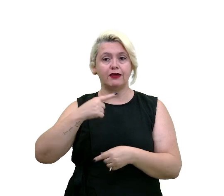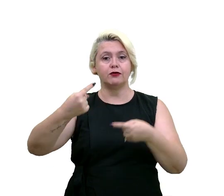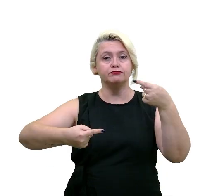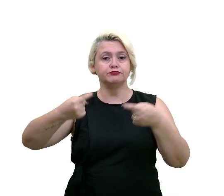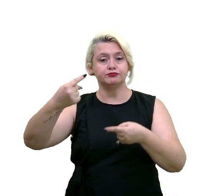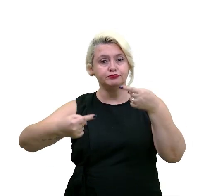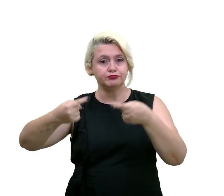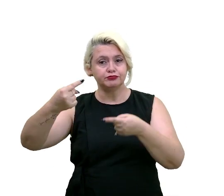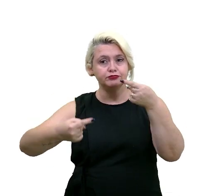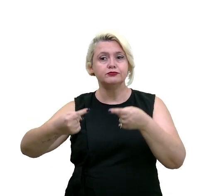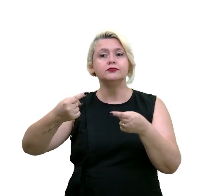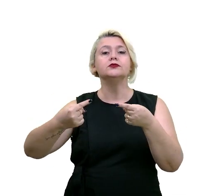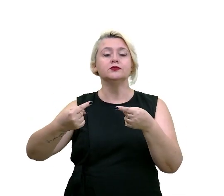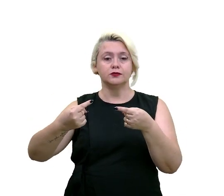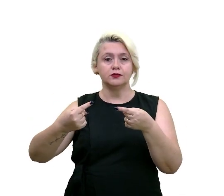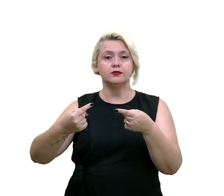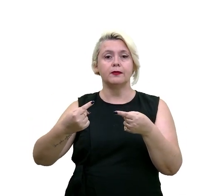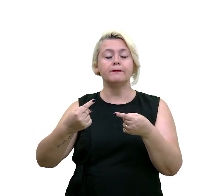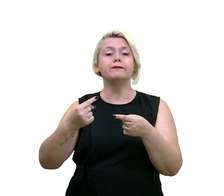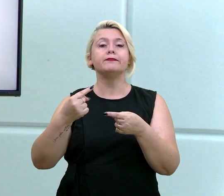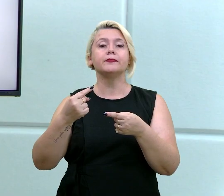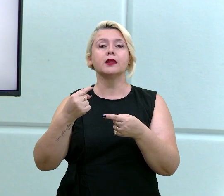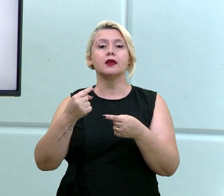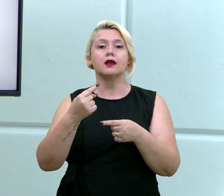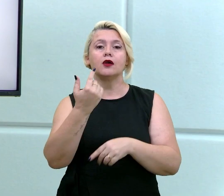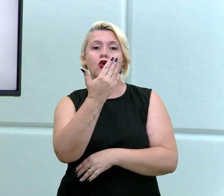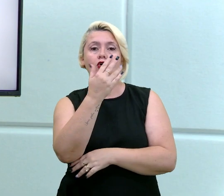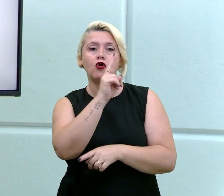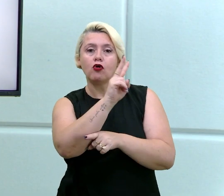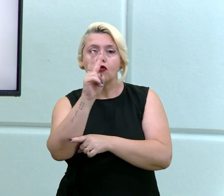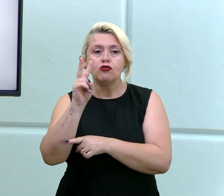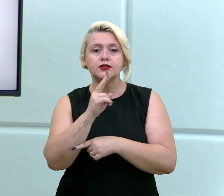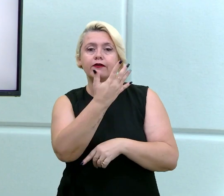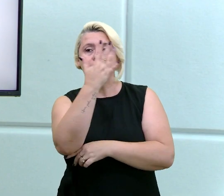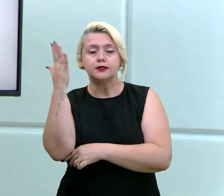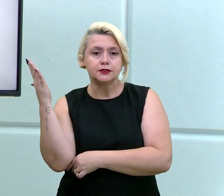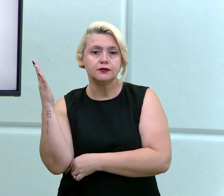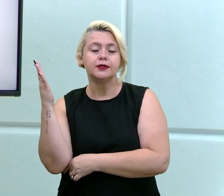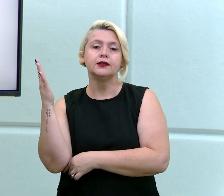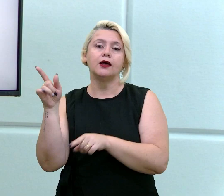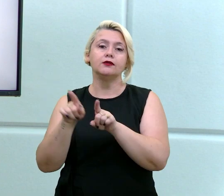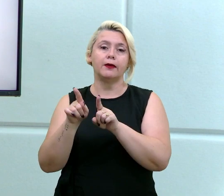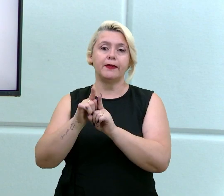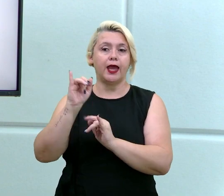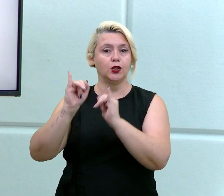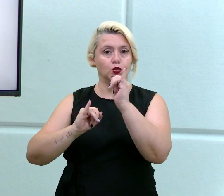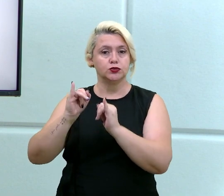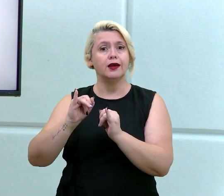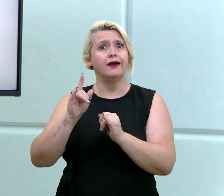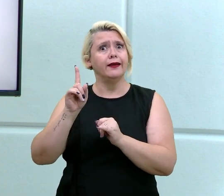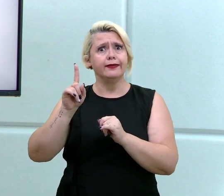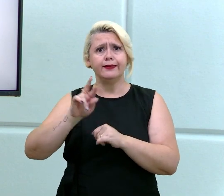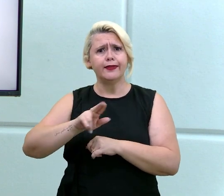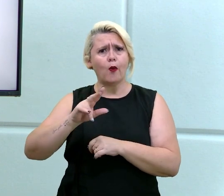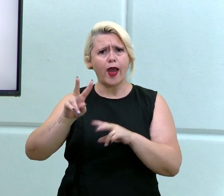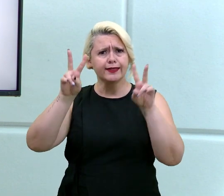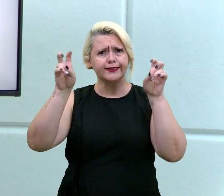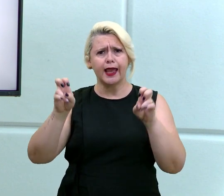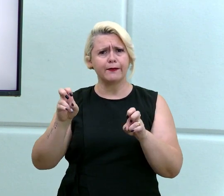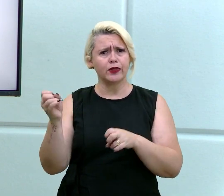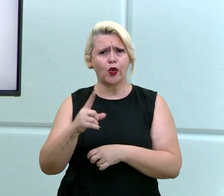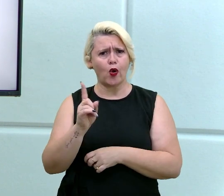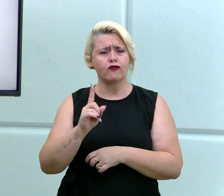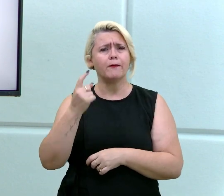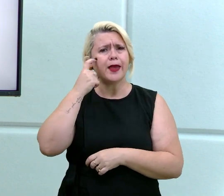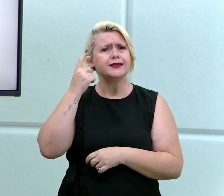progresso econômico e preservação ambiental. Então, olha só, gente, essa questão não é nova, é uma questão bem antiga. Pensa, da época da